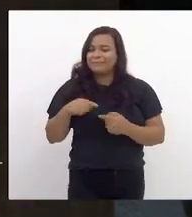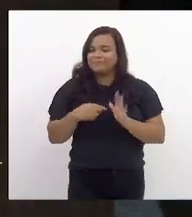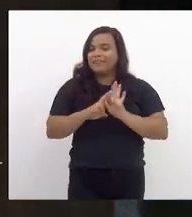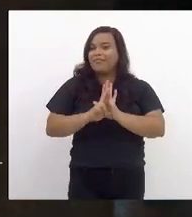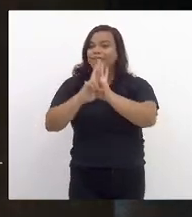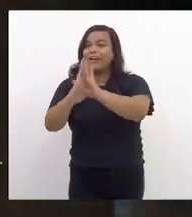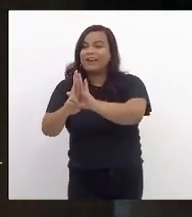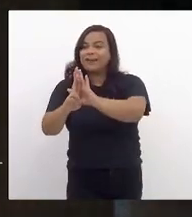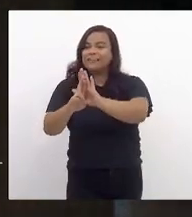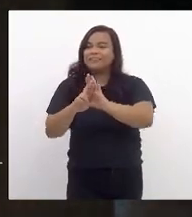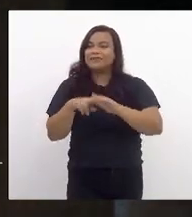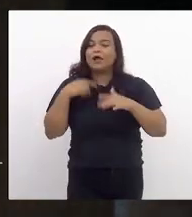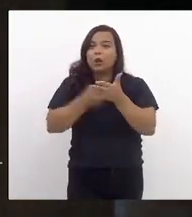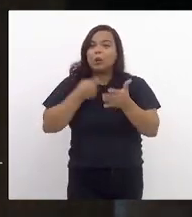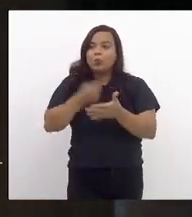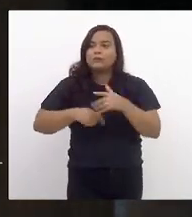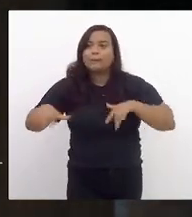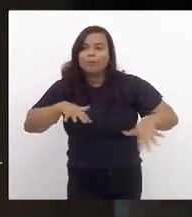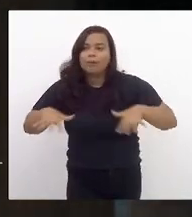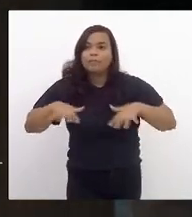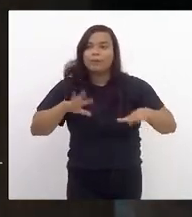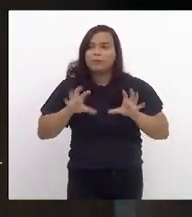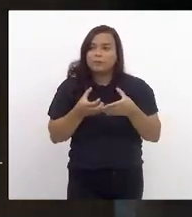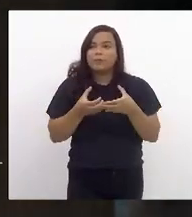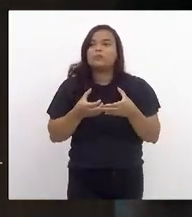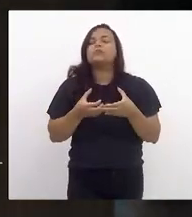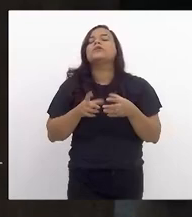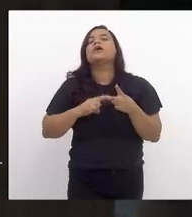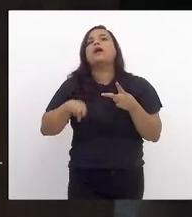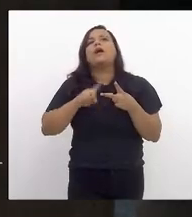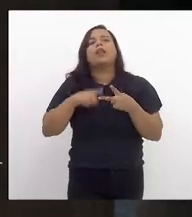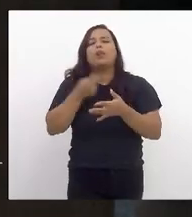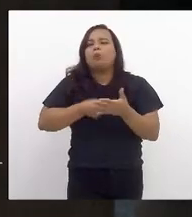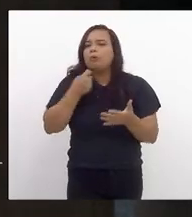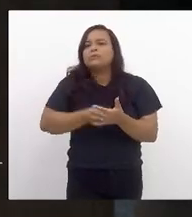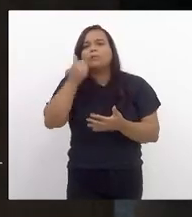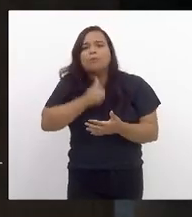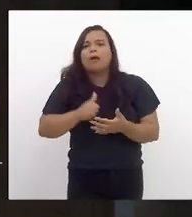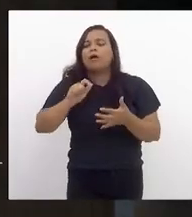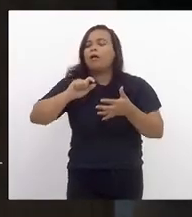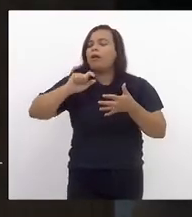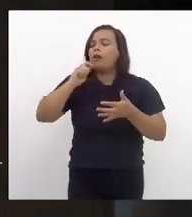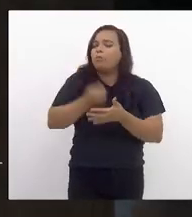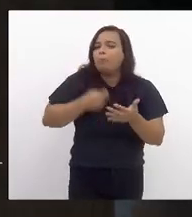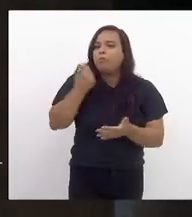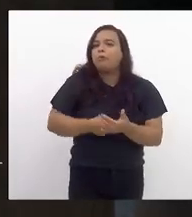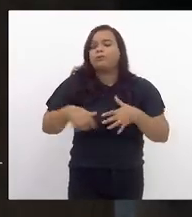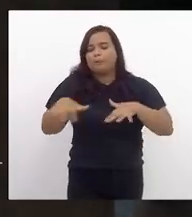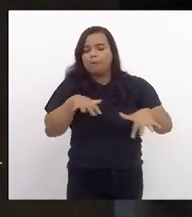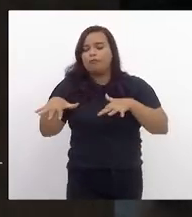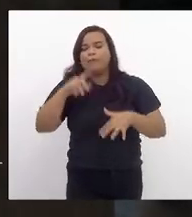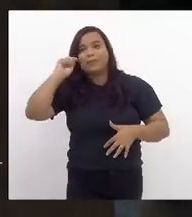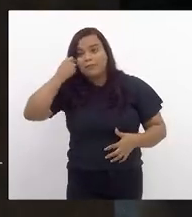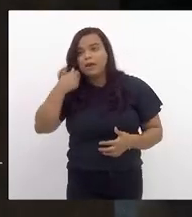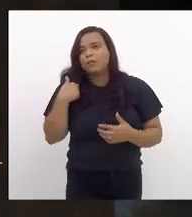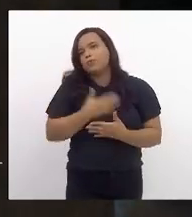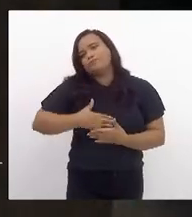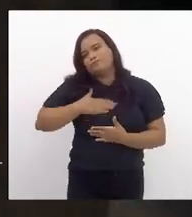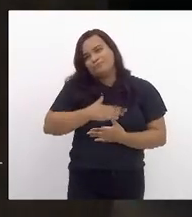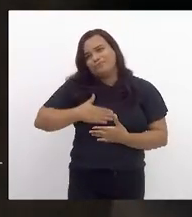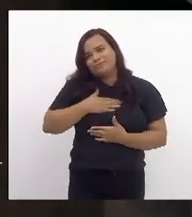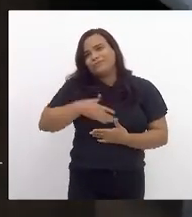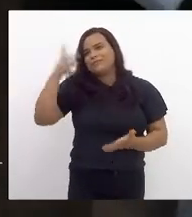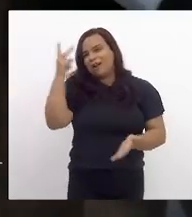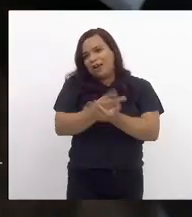do movimento comunitário, da luta do movimento negro, da luta das mulheres. Então, eu tenho muita satisfação de ter cantado